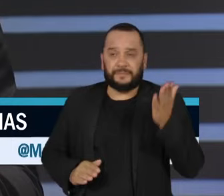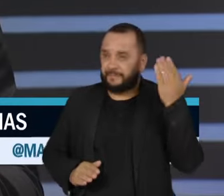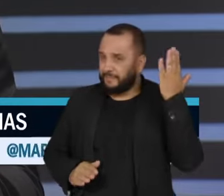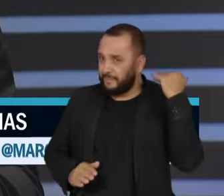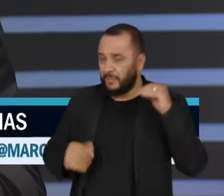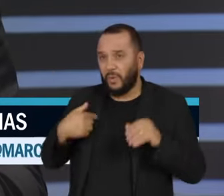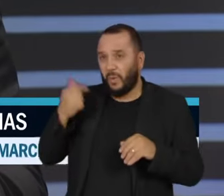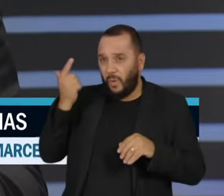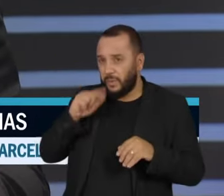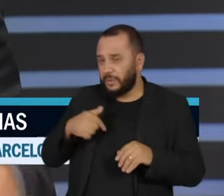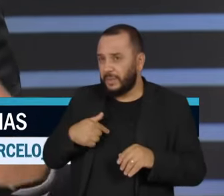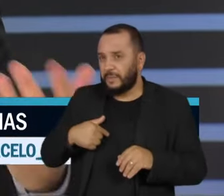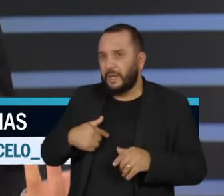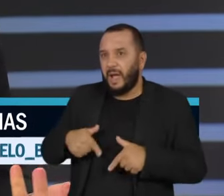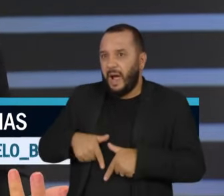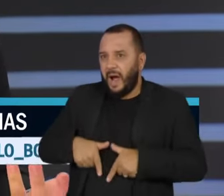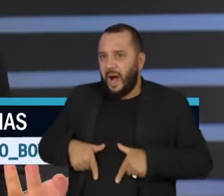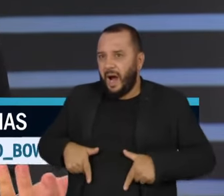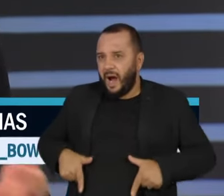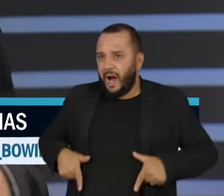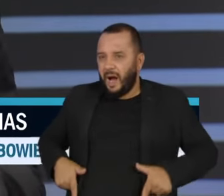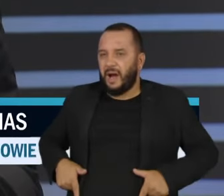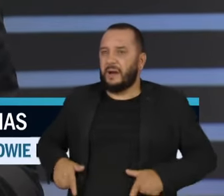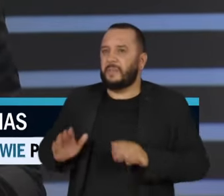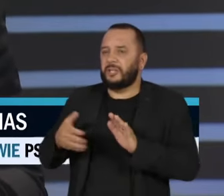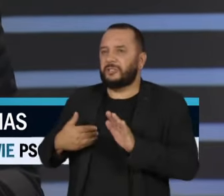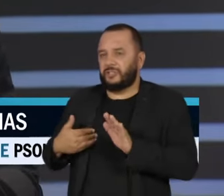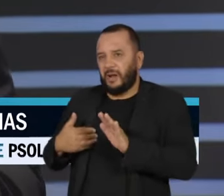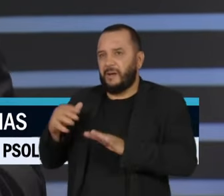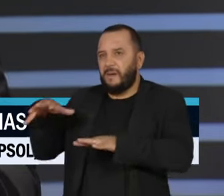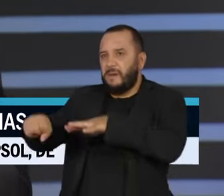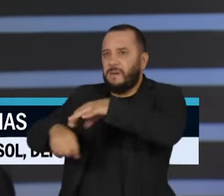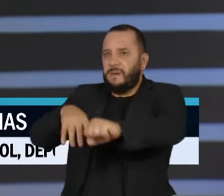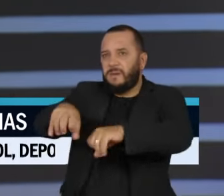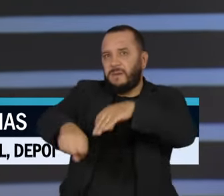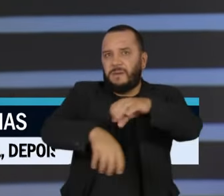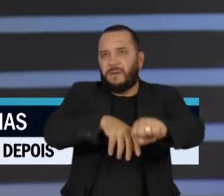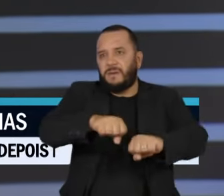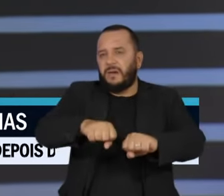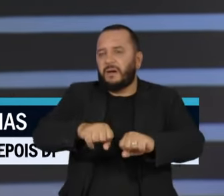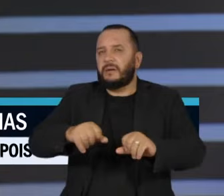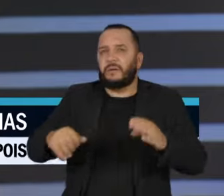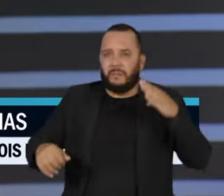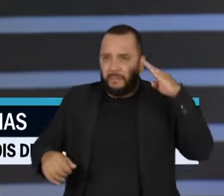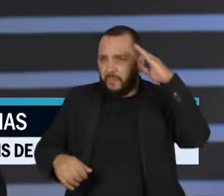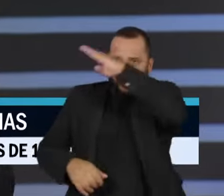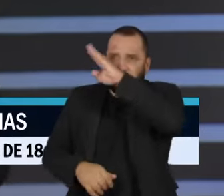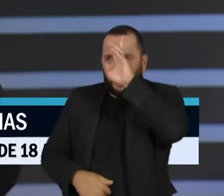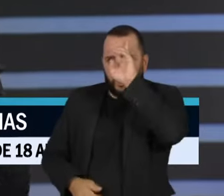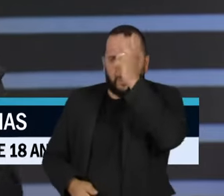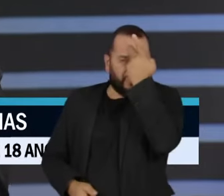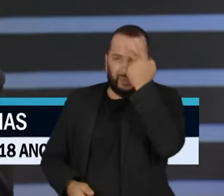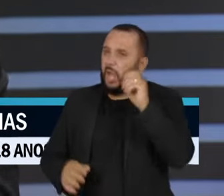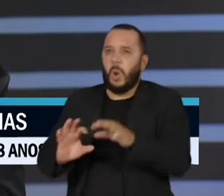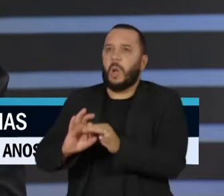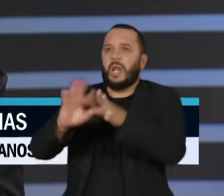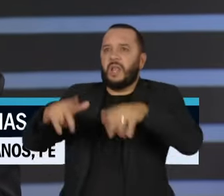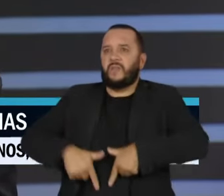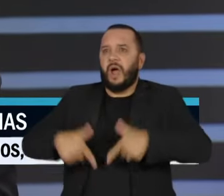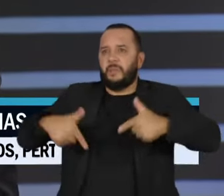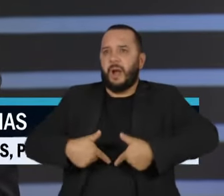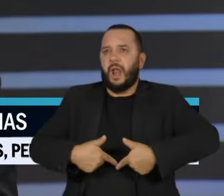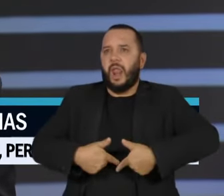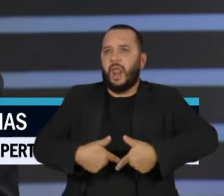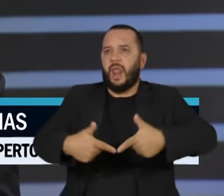dos anos, né? Depois do Estatuto do Desarmamento, Bolsonaro deu um pinote e fez com que a gente voltasse, como bem colocou o